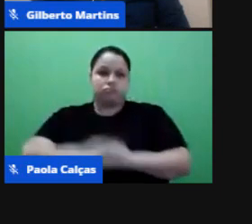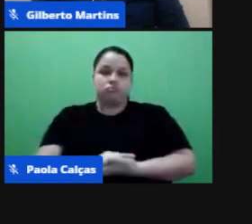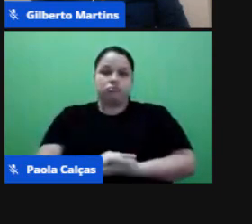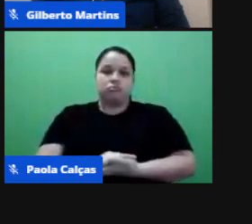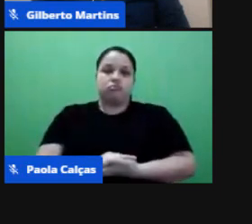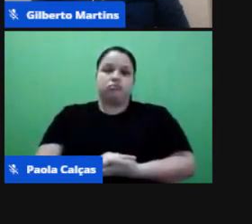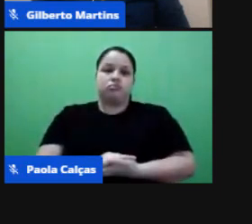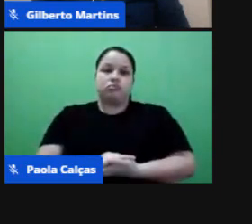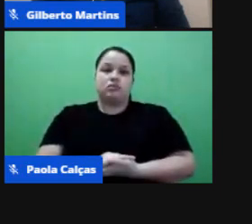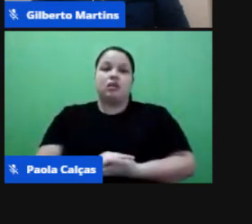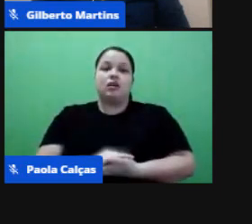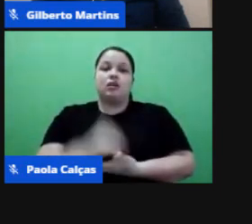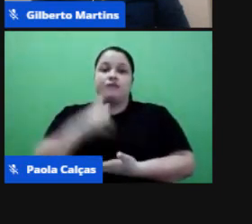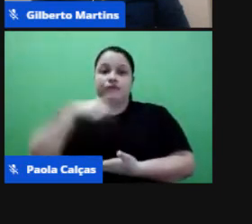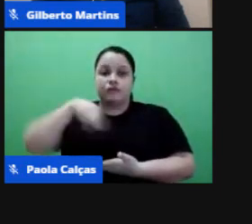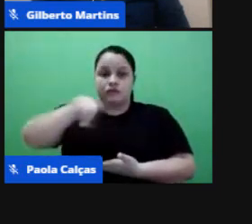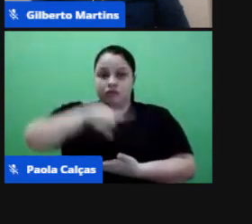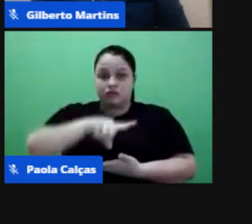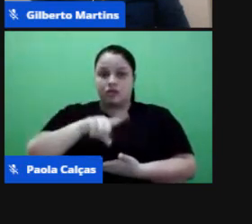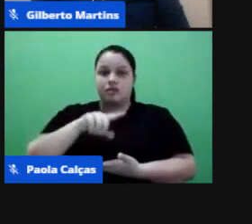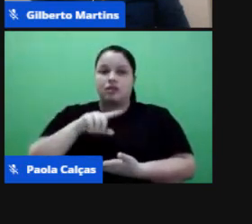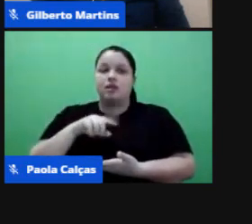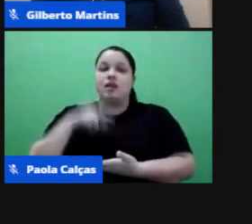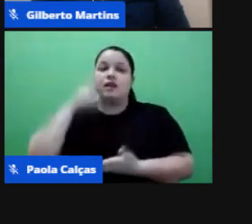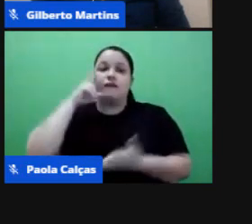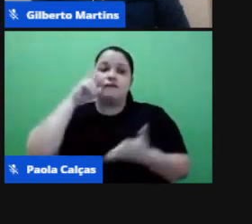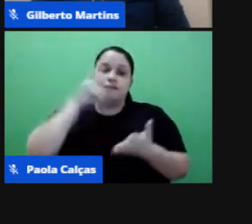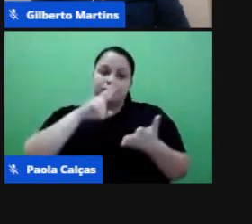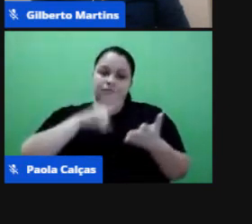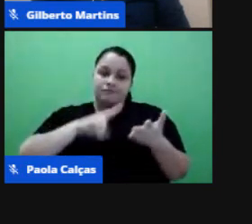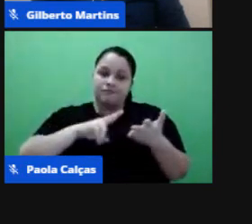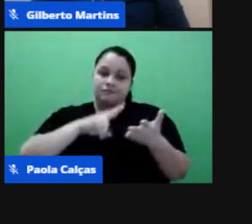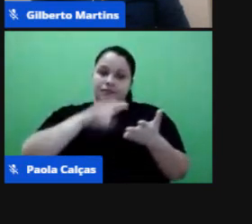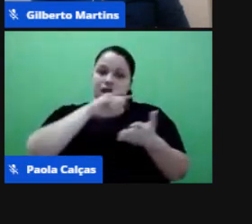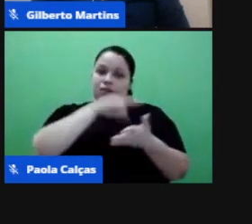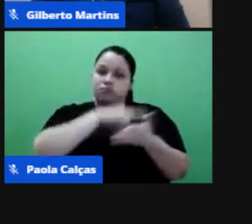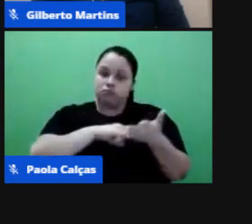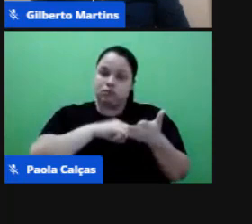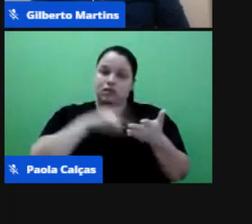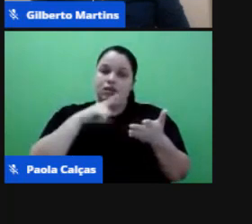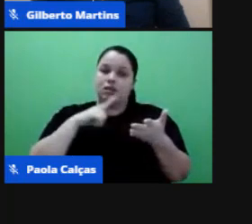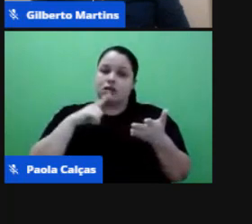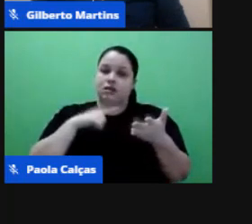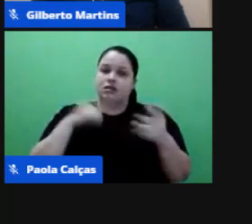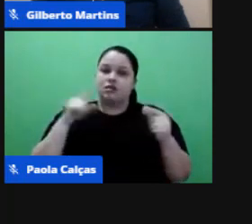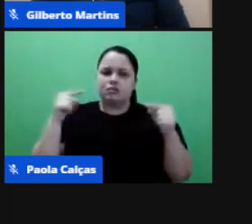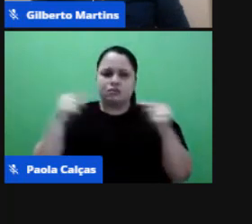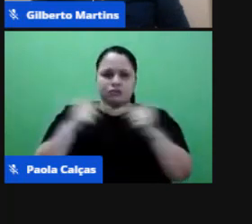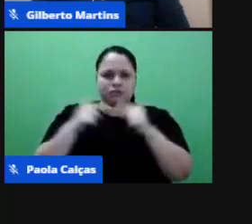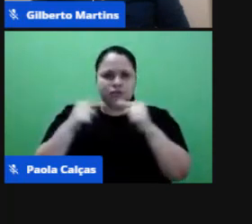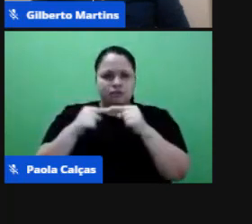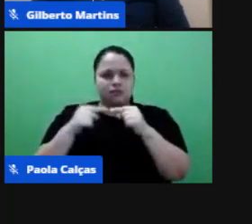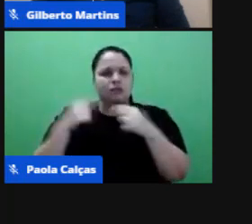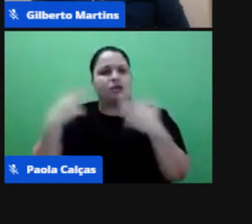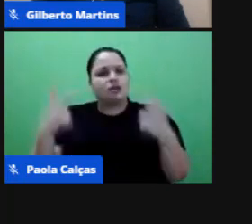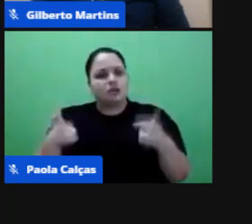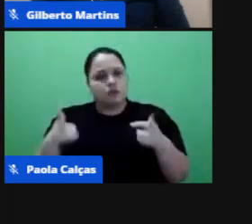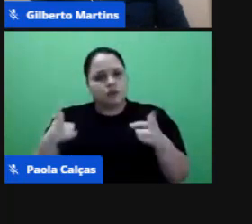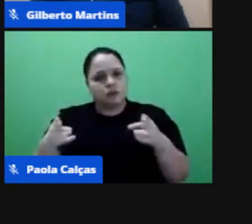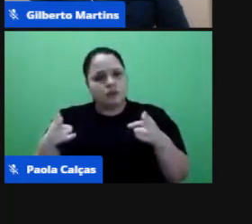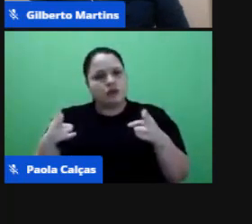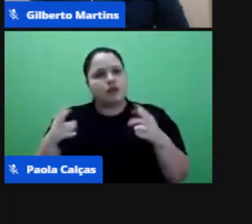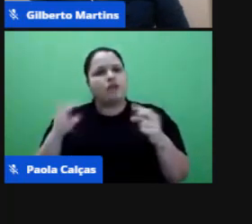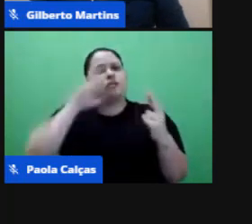tiverem acesso a esse documento, vocês irão verificar que ele segue a mesma estrutura de organização do campo de